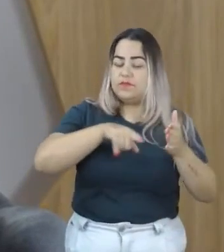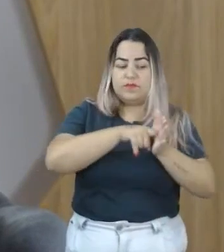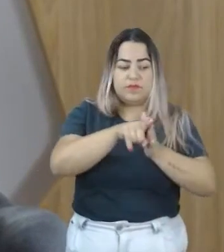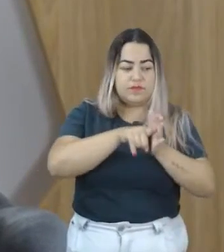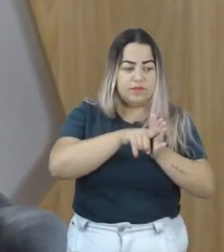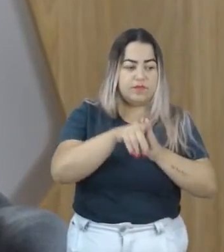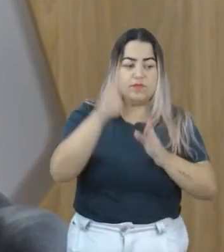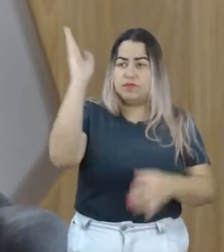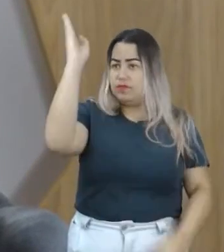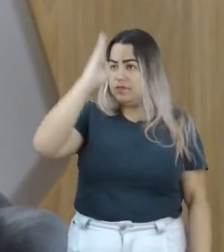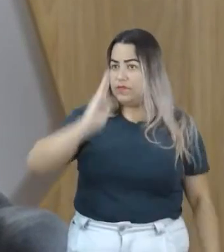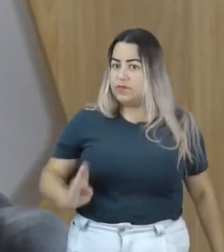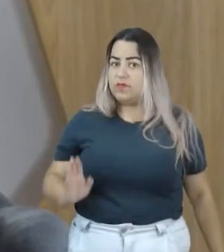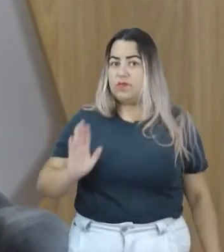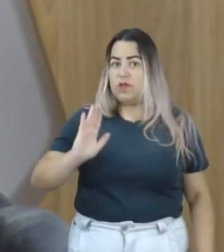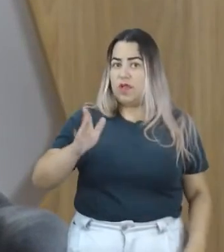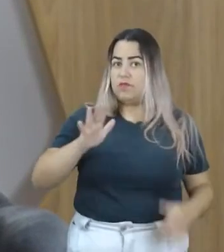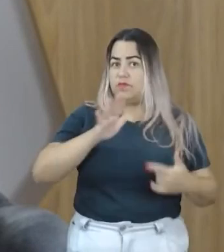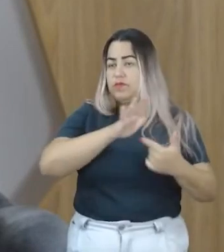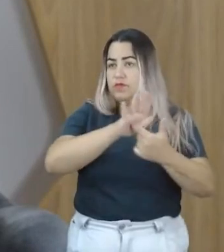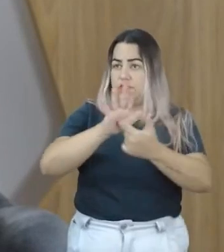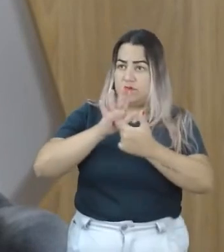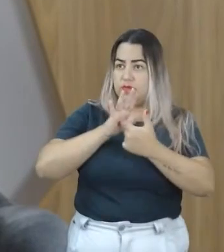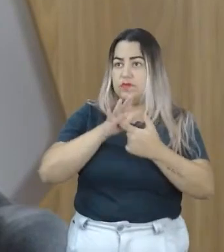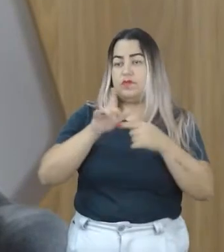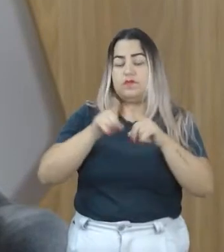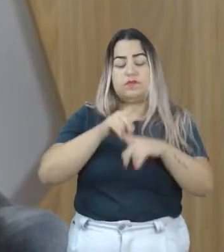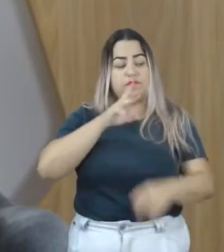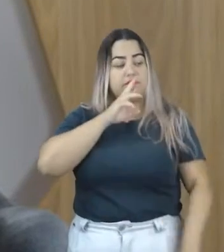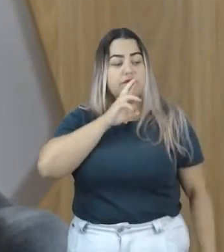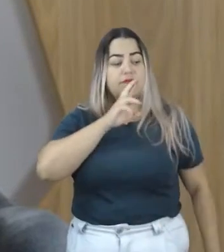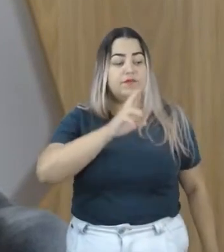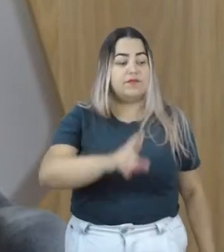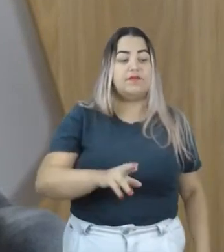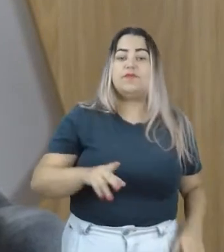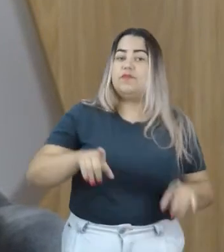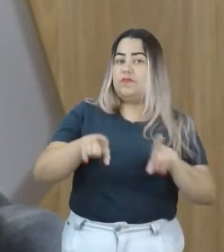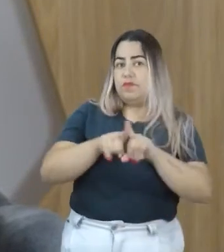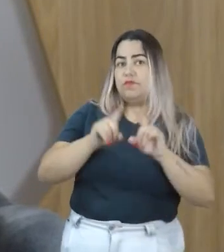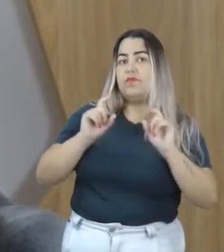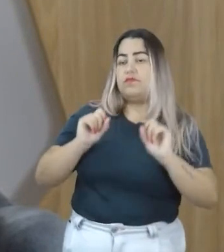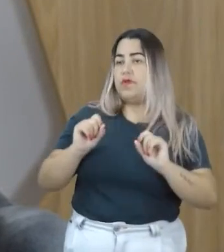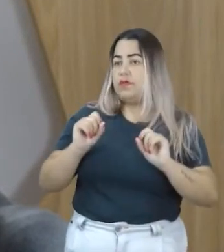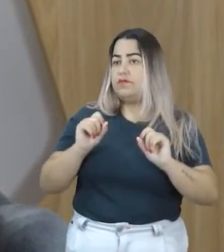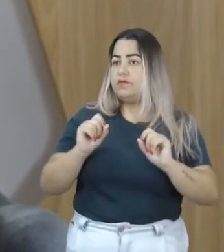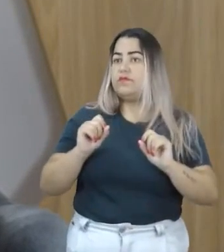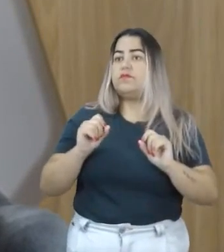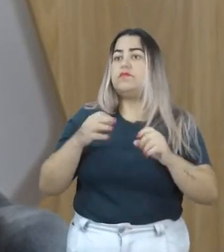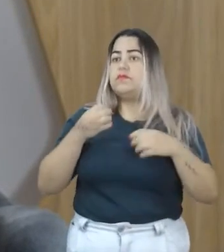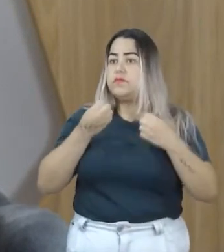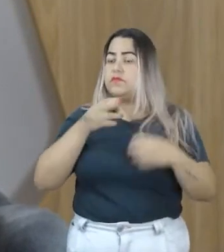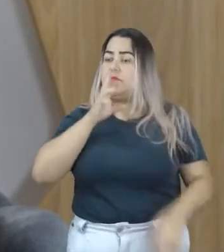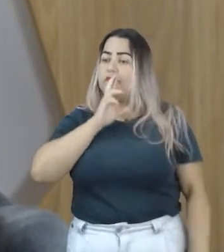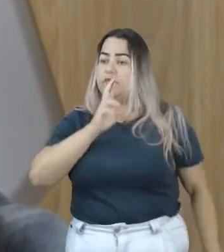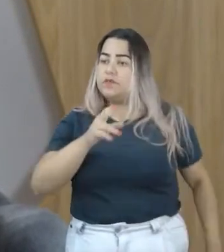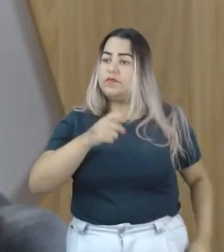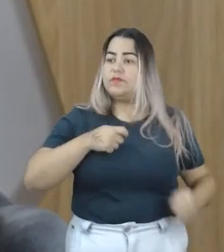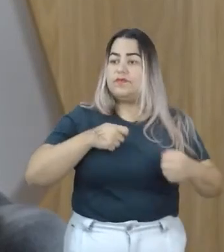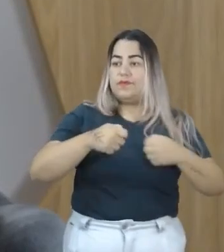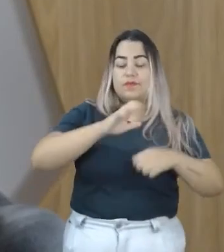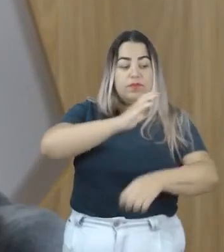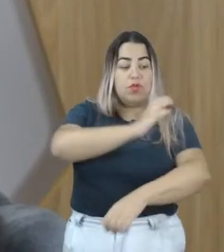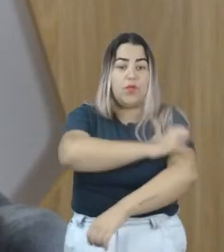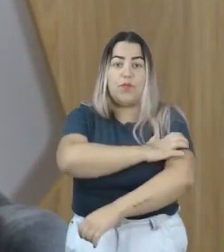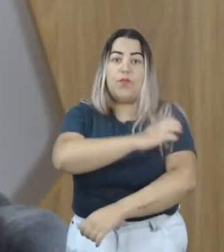Brasil já mostraram isso. O maior resultado, o maior vetor de bons resultados no controle da